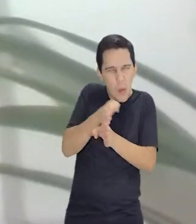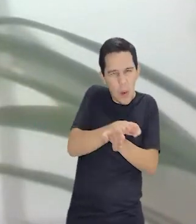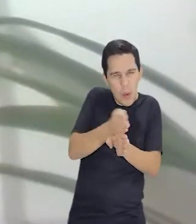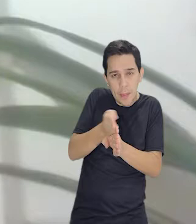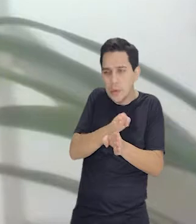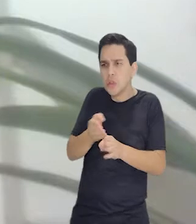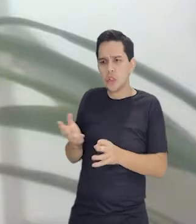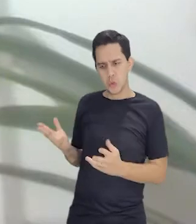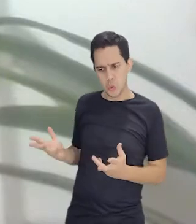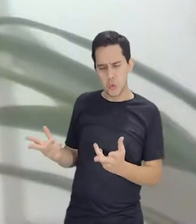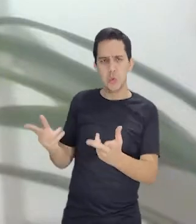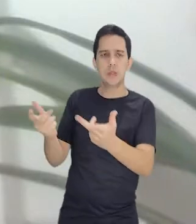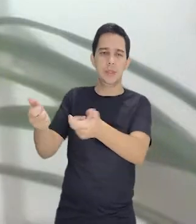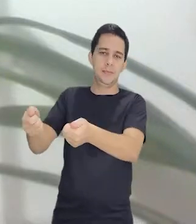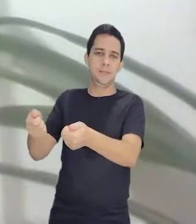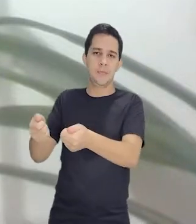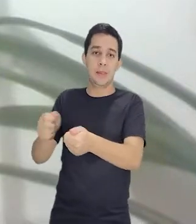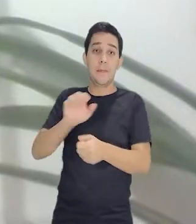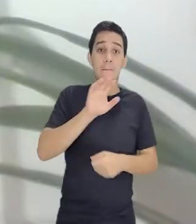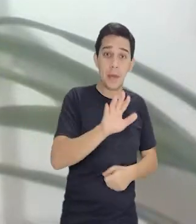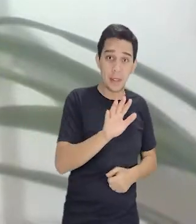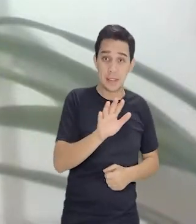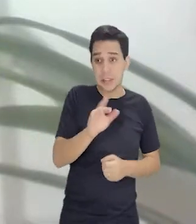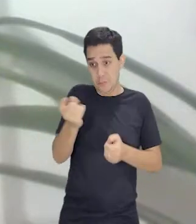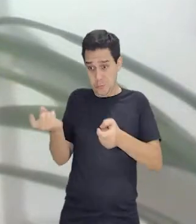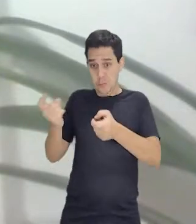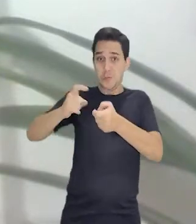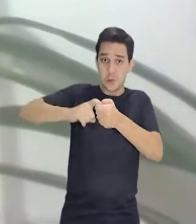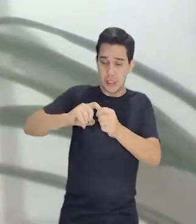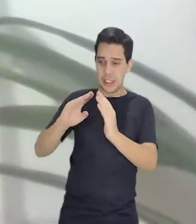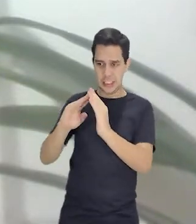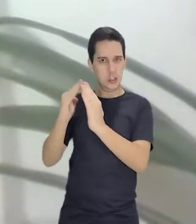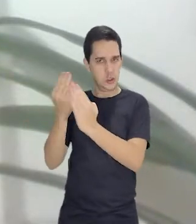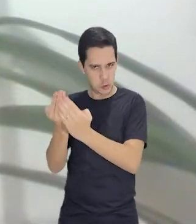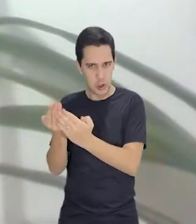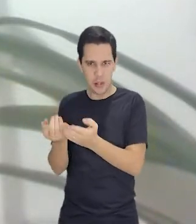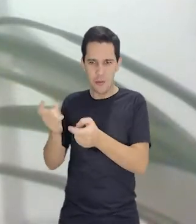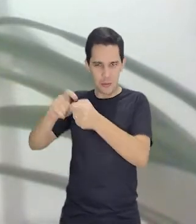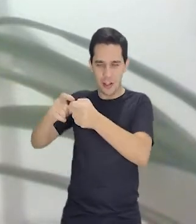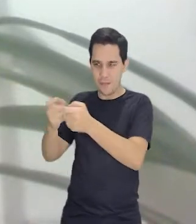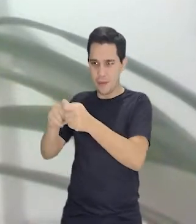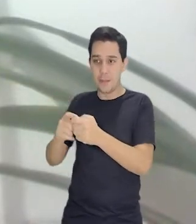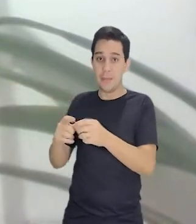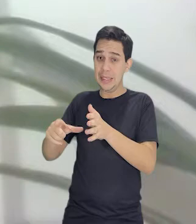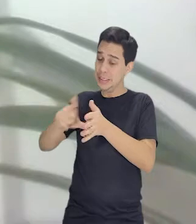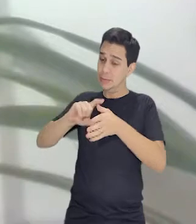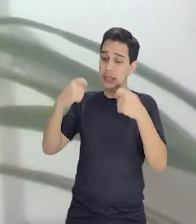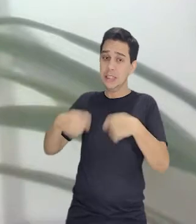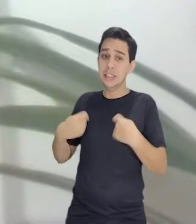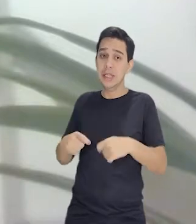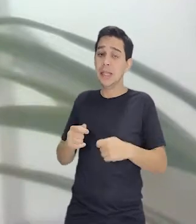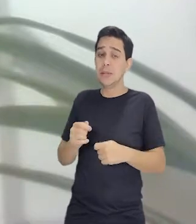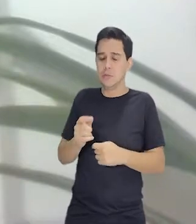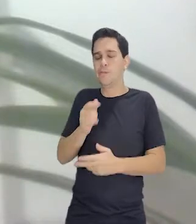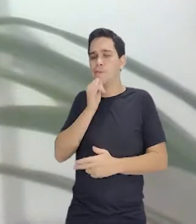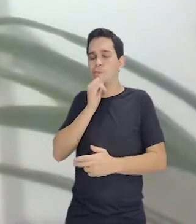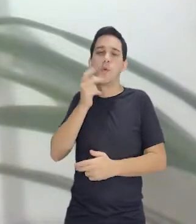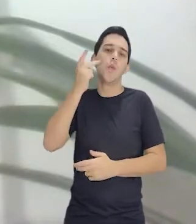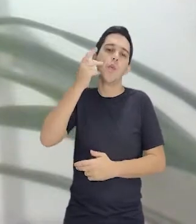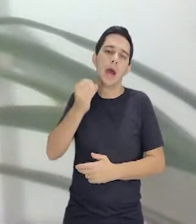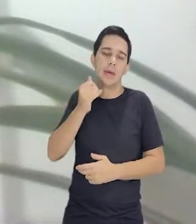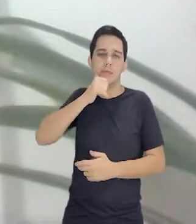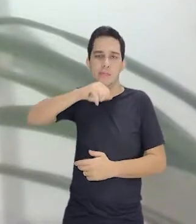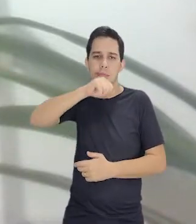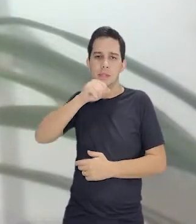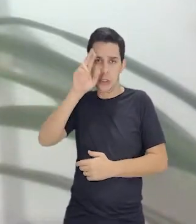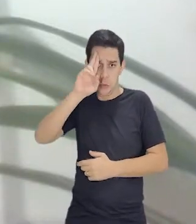às atividades presenciais necessite de uma autorização dos pais e responsáveis pelos alunos menores de idade, dos maiores